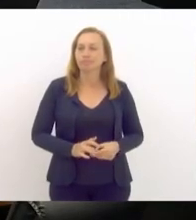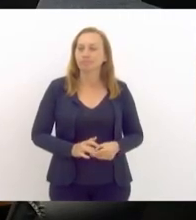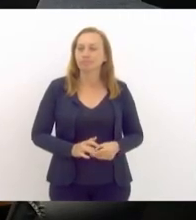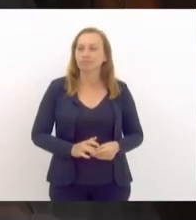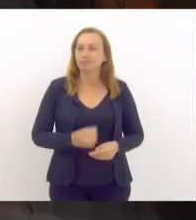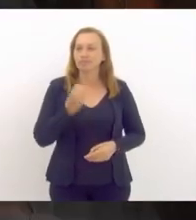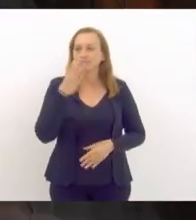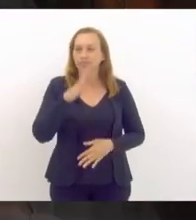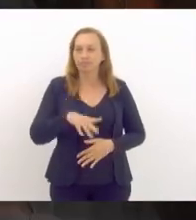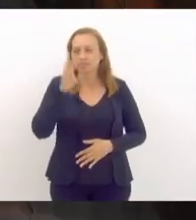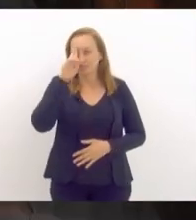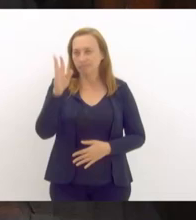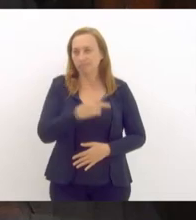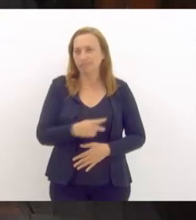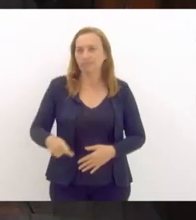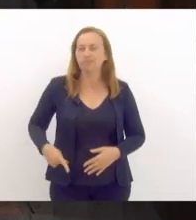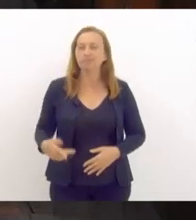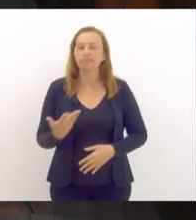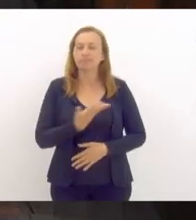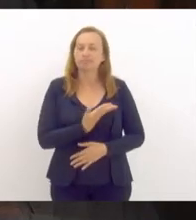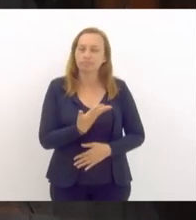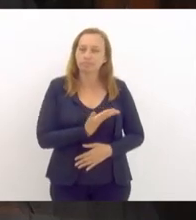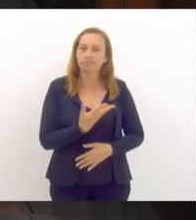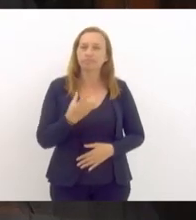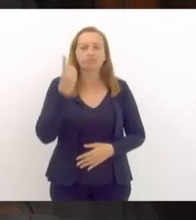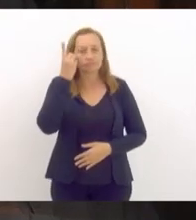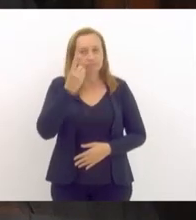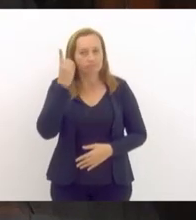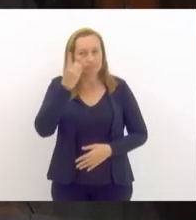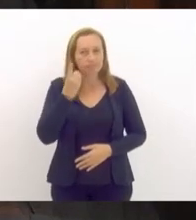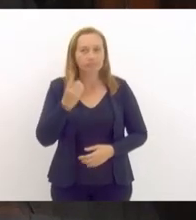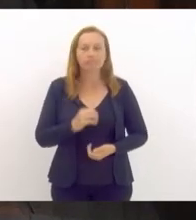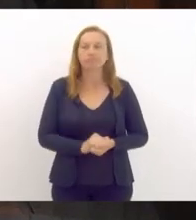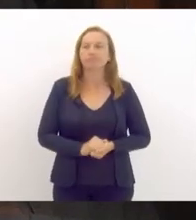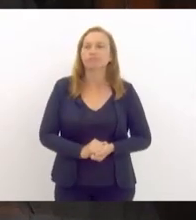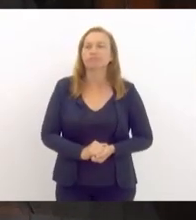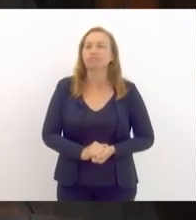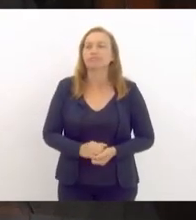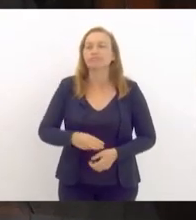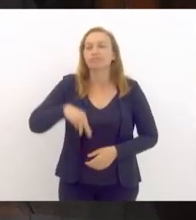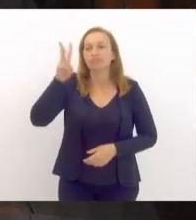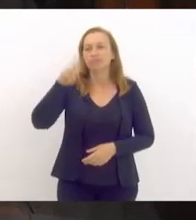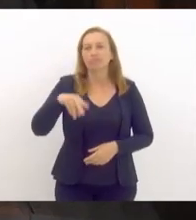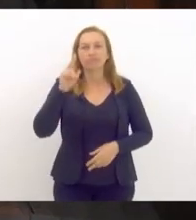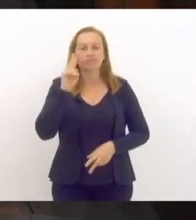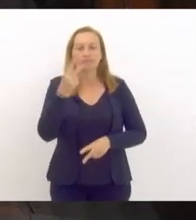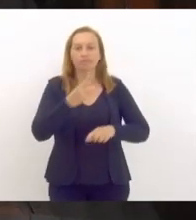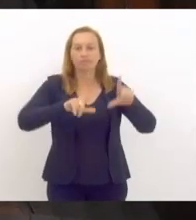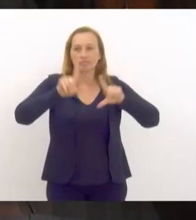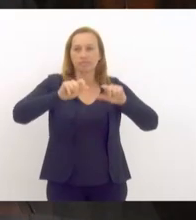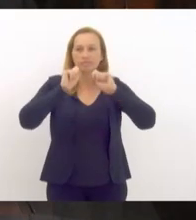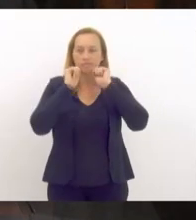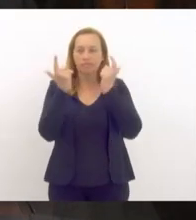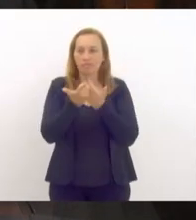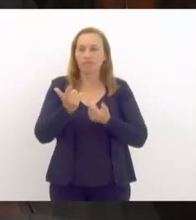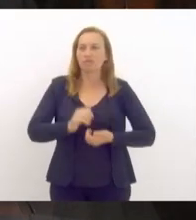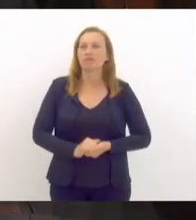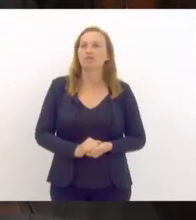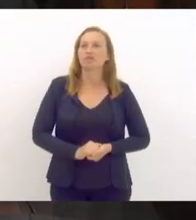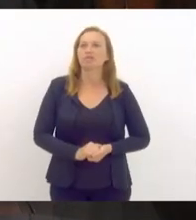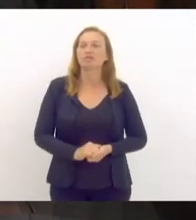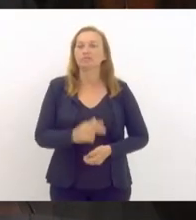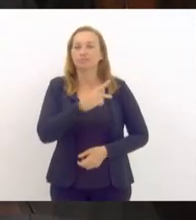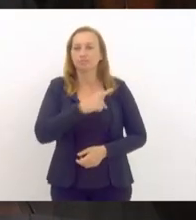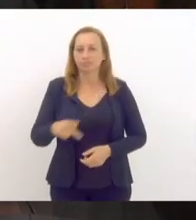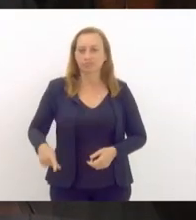Presidente novos colegas parlamentares público presente quem nos assiste pela TV alerj presidente